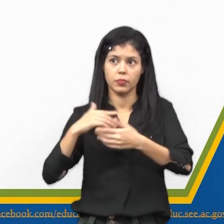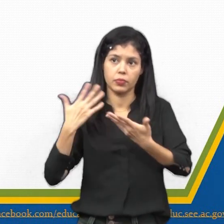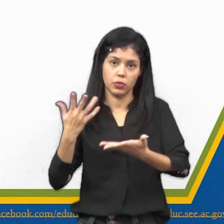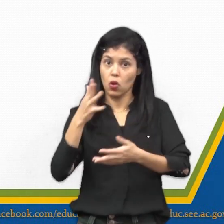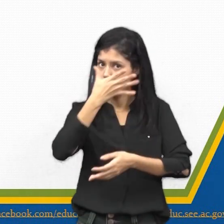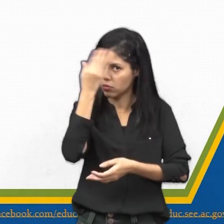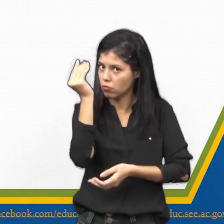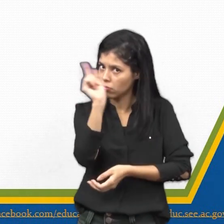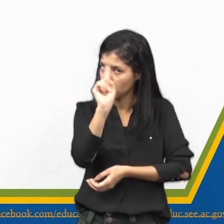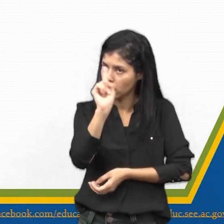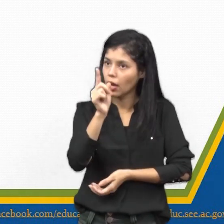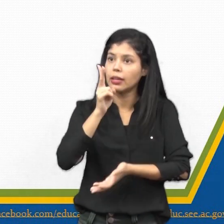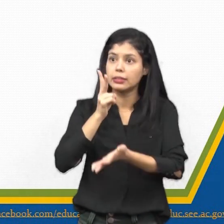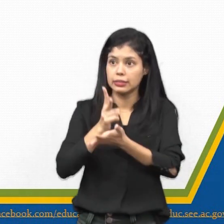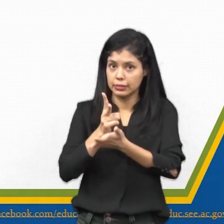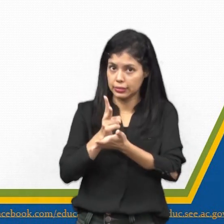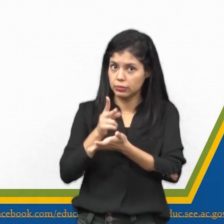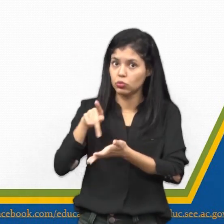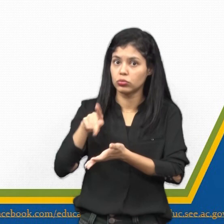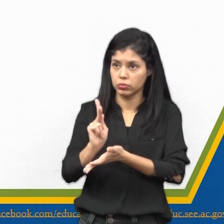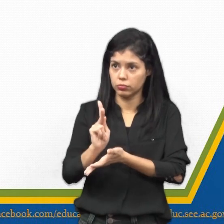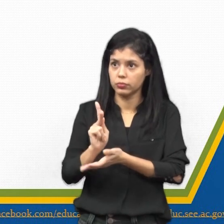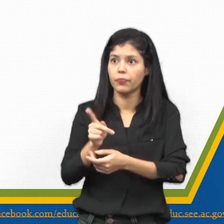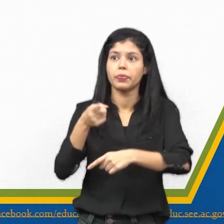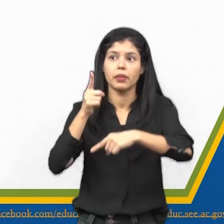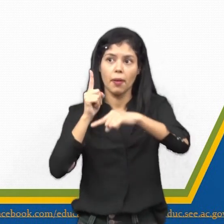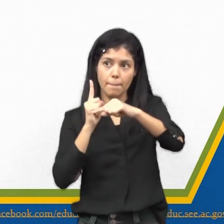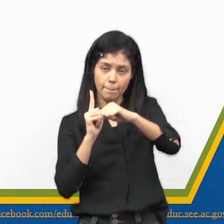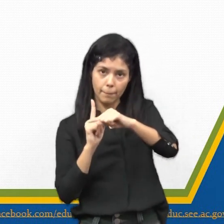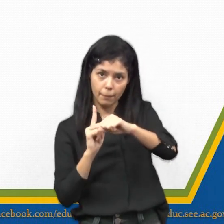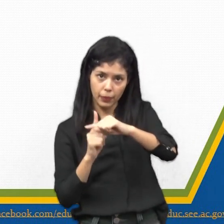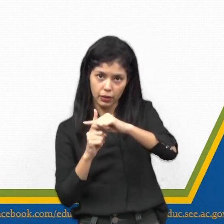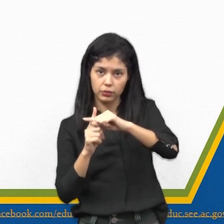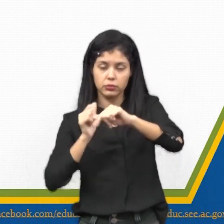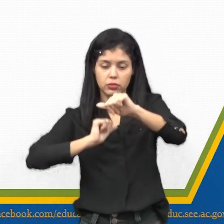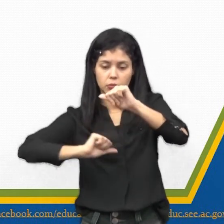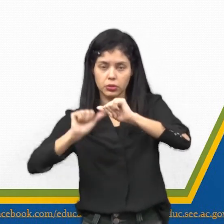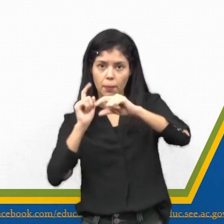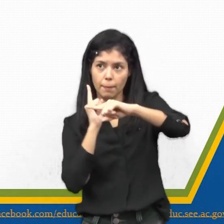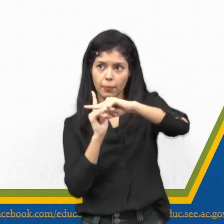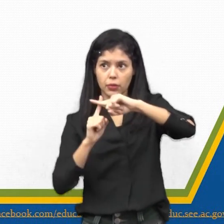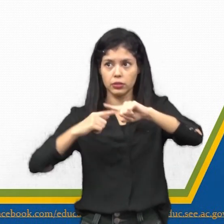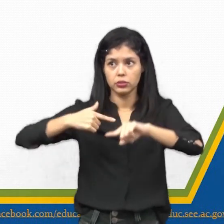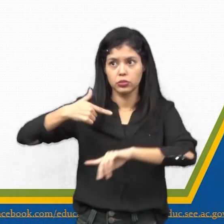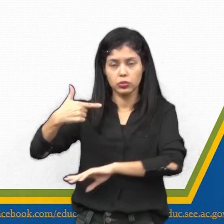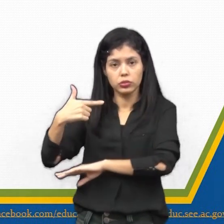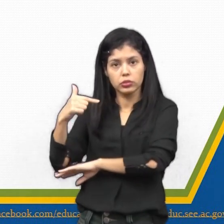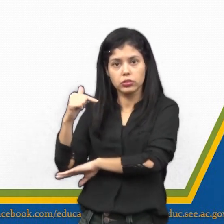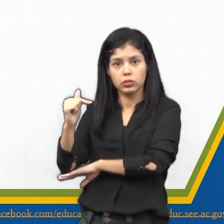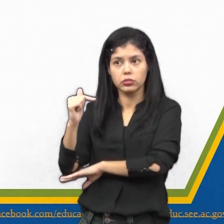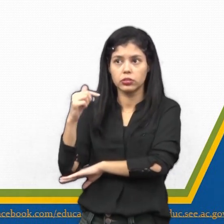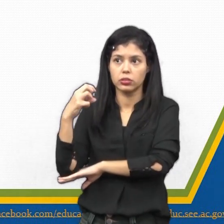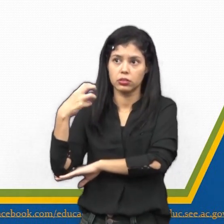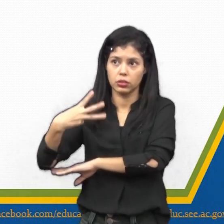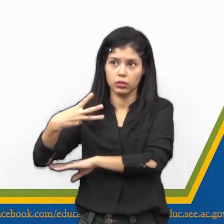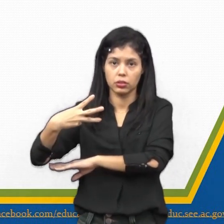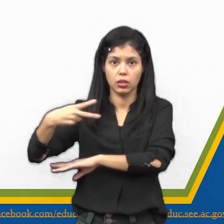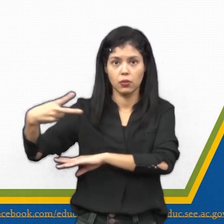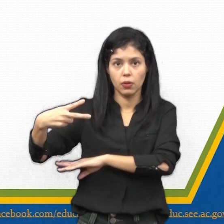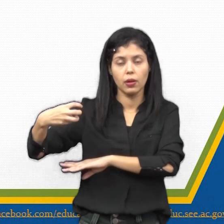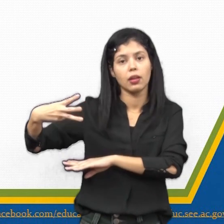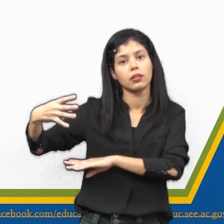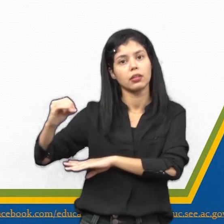que a temperatura deve estar na escala Kelvin, então já faço a devida transformação. Eu vou somar a temperatura em graus